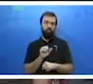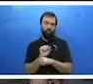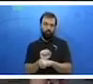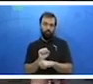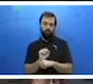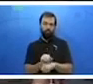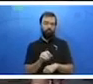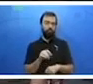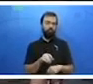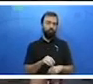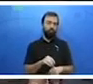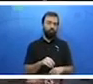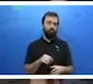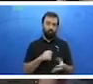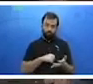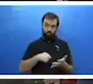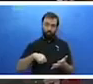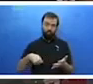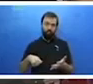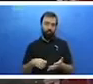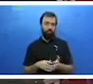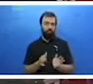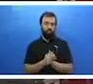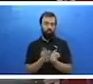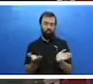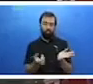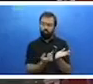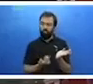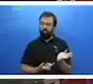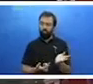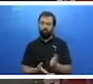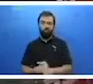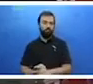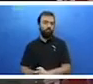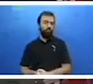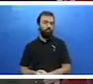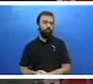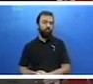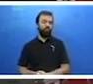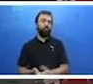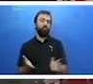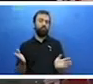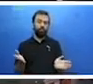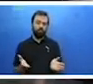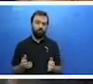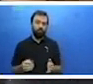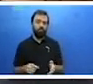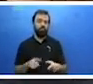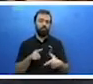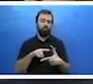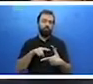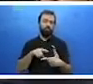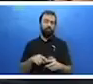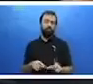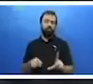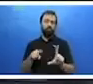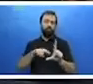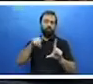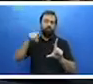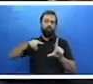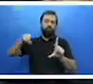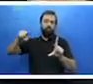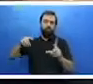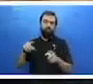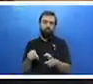disponibilizar e façam para a apostila. Agora, analisando gráficos. Sabe o que é gráfico? Eu tenho certeza que